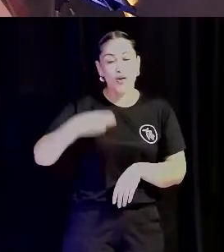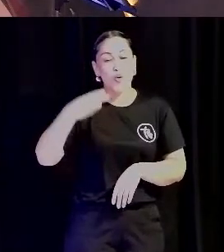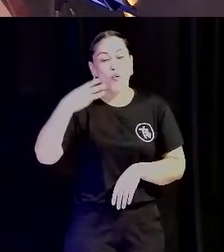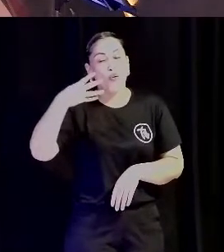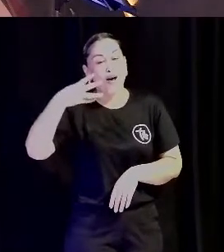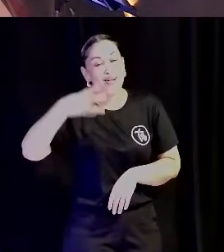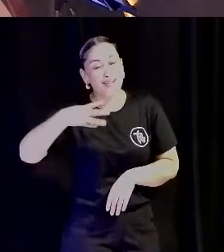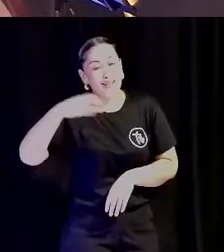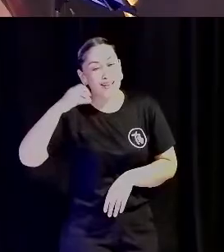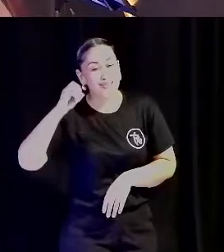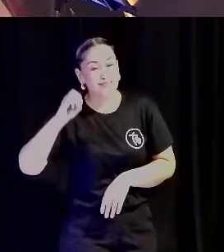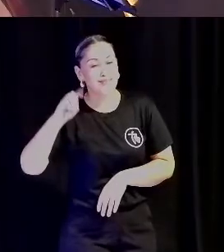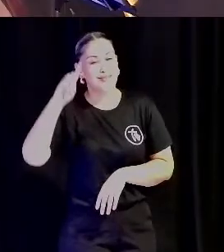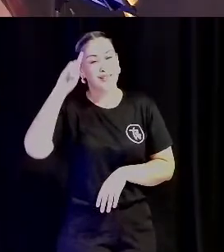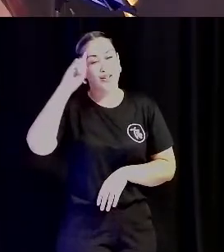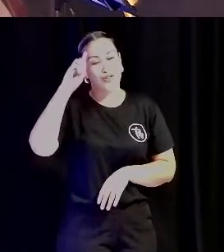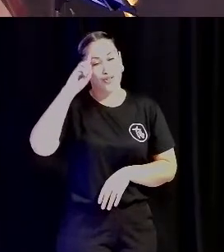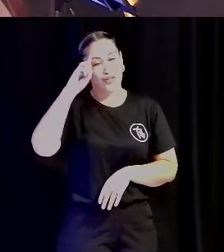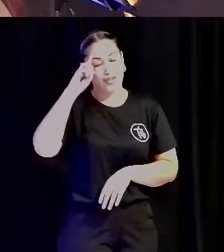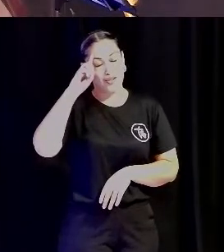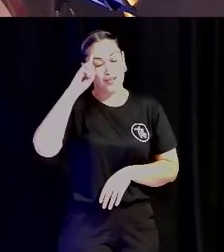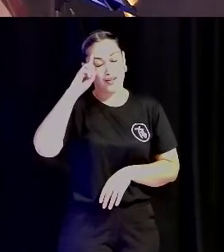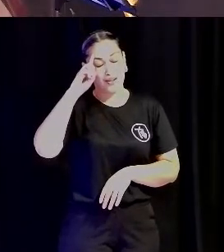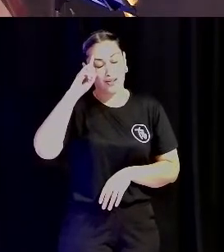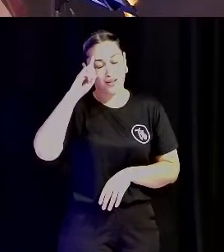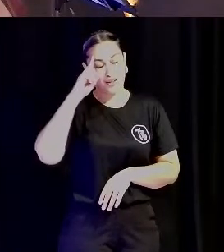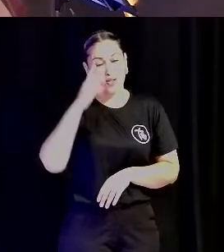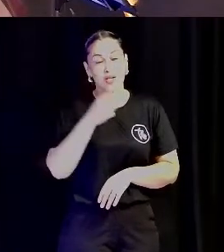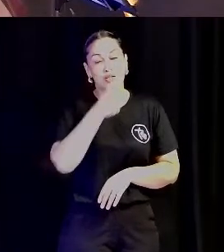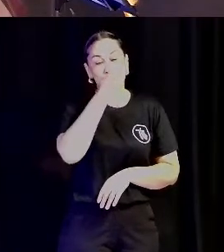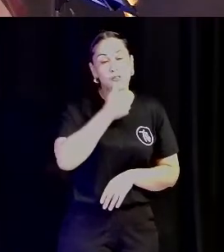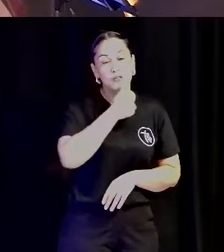São nessas horas de fragilidade que o inimigo vem.